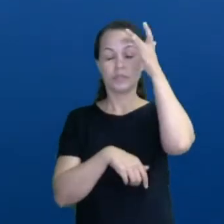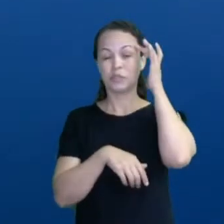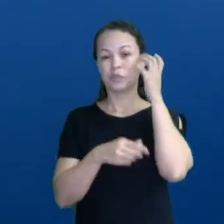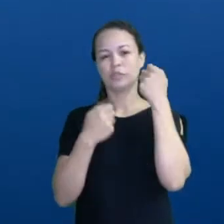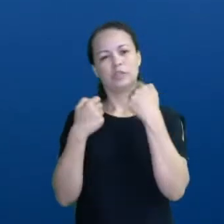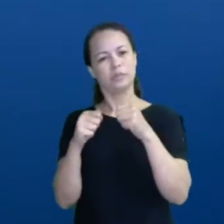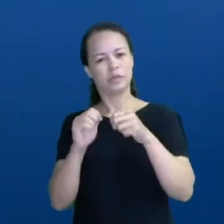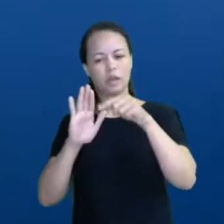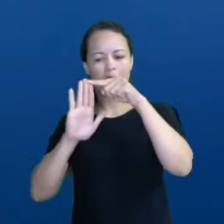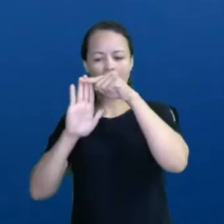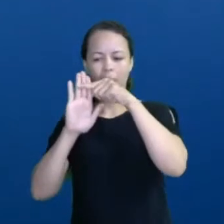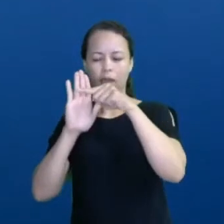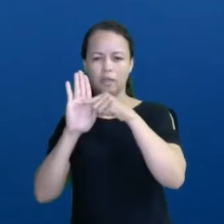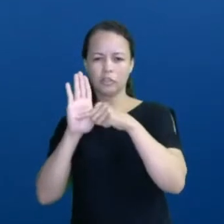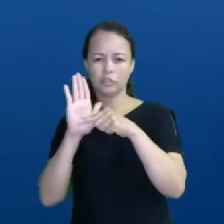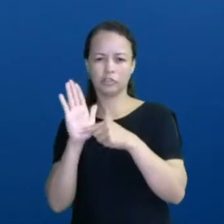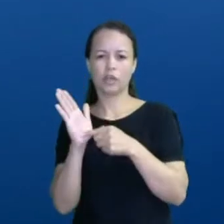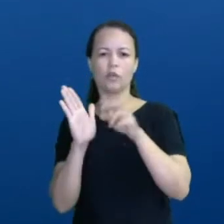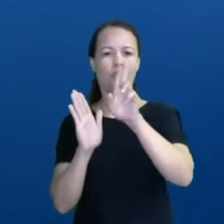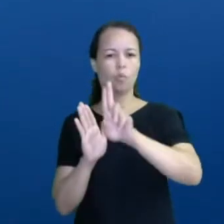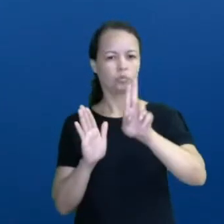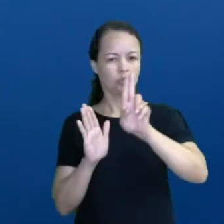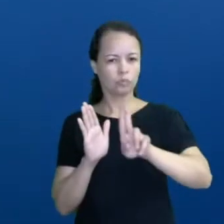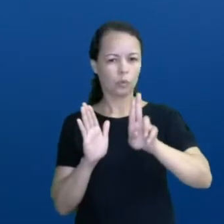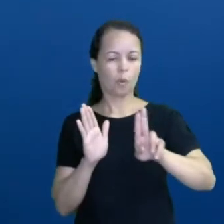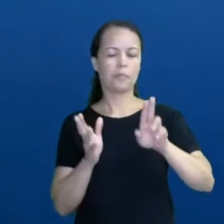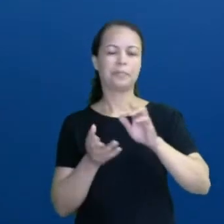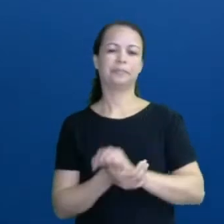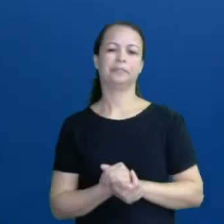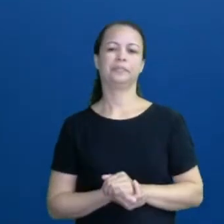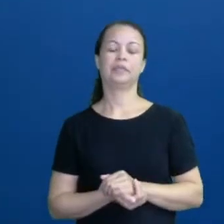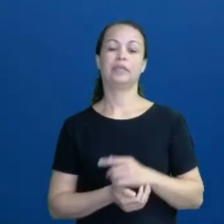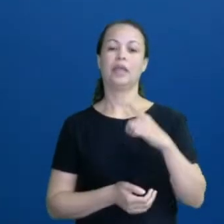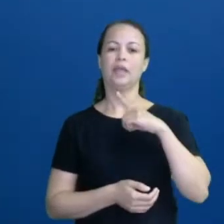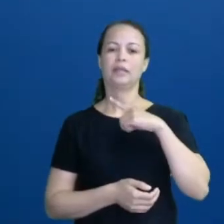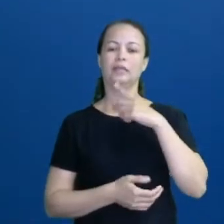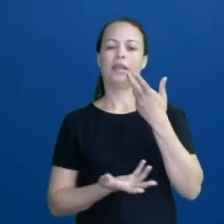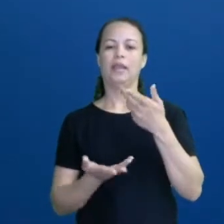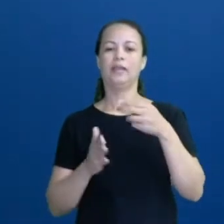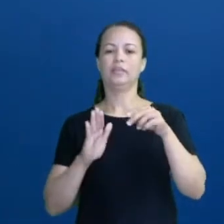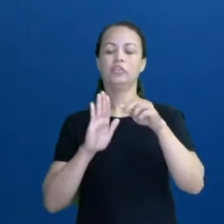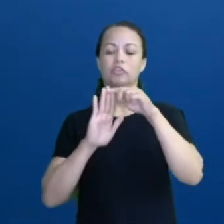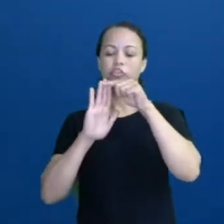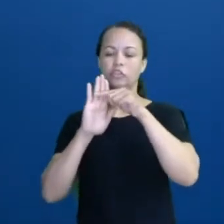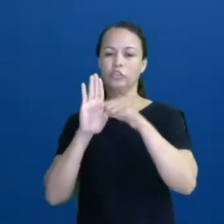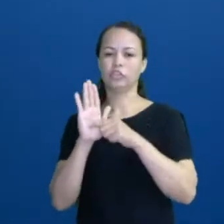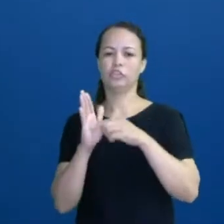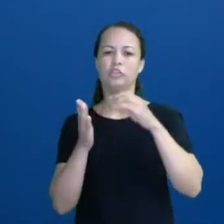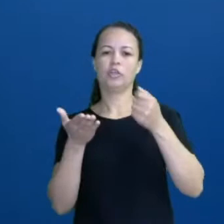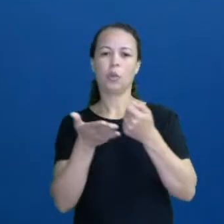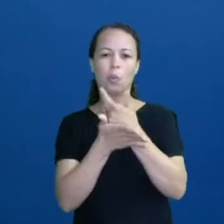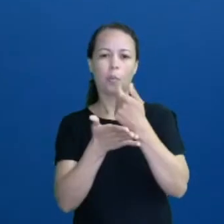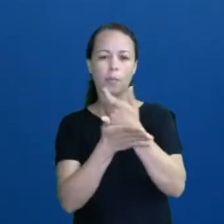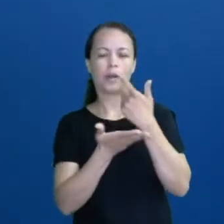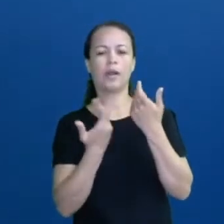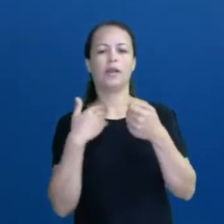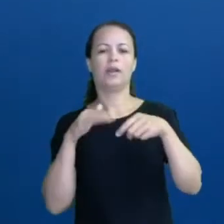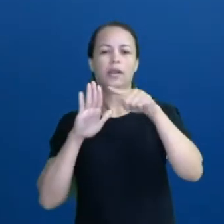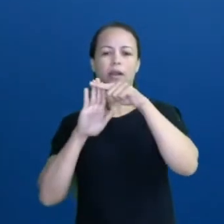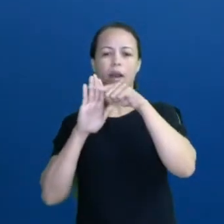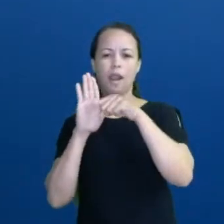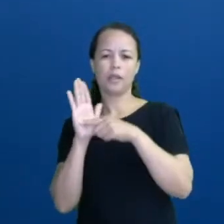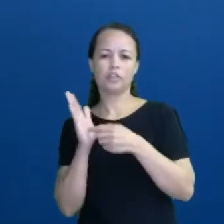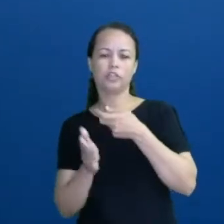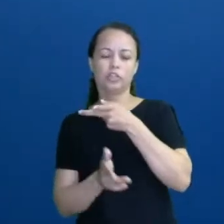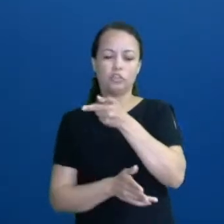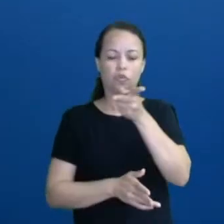faz uma listinha com esses nomes. Então, existe lista de compras, existe lista de convidados, existe